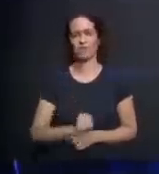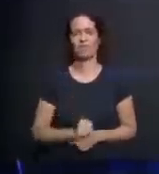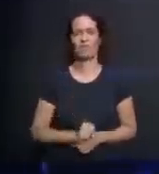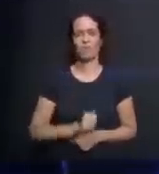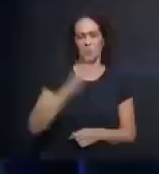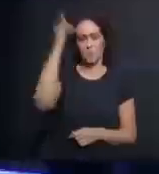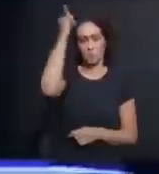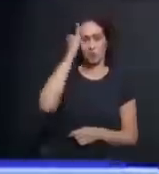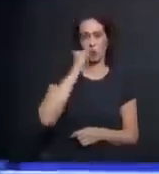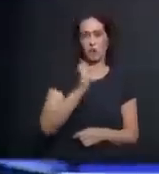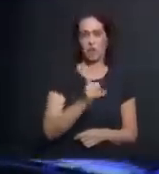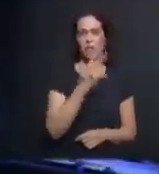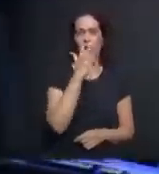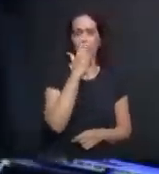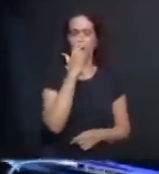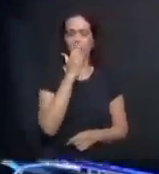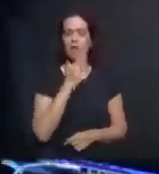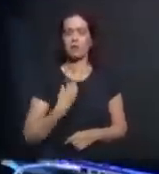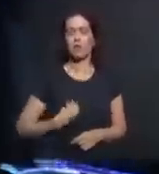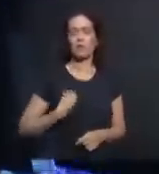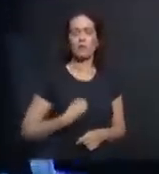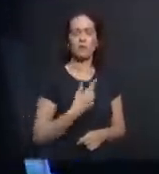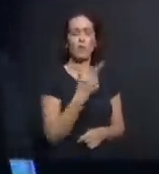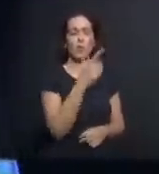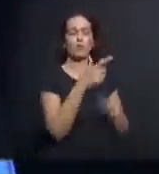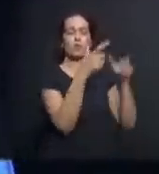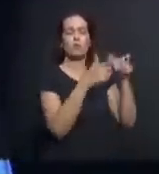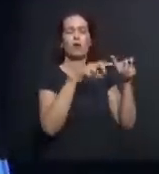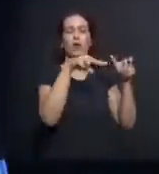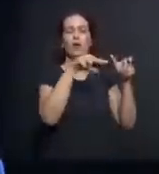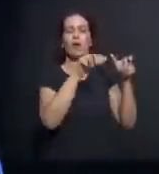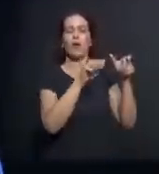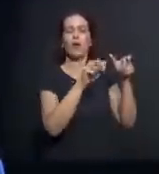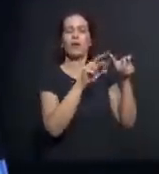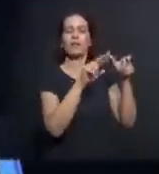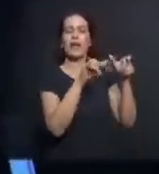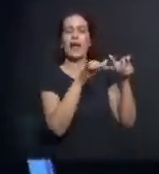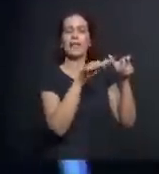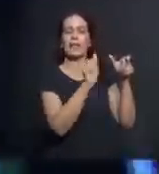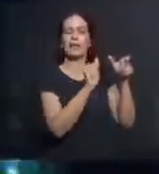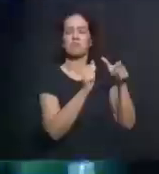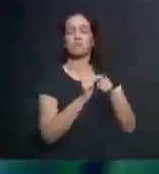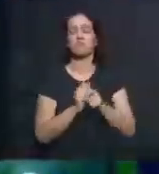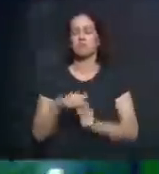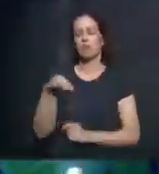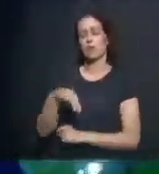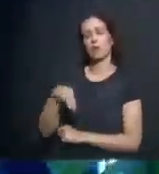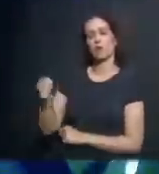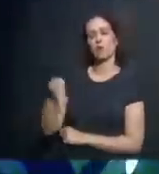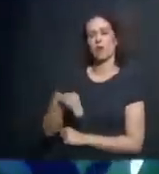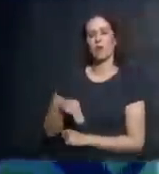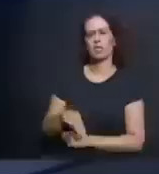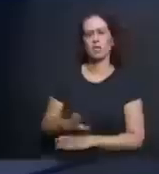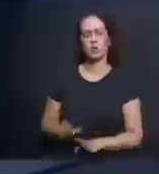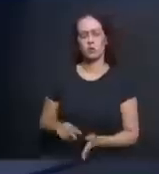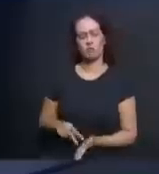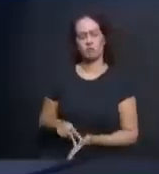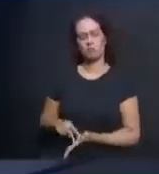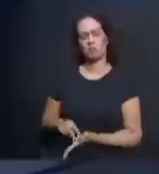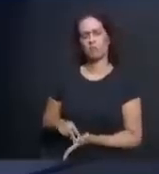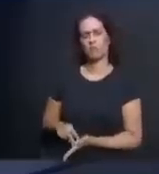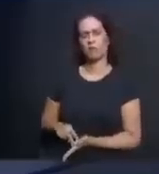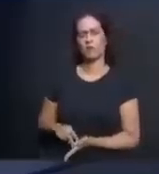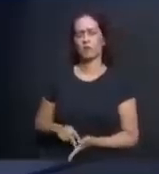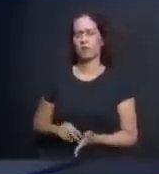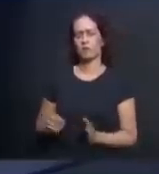Nárnia. E o mestre? Não. Isso é tudo aqui. Tudo no chão. Tudo. Não,